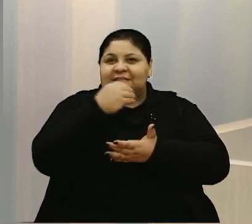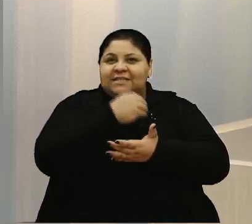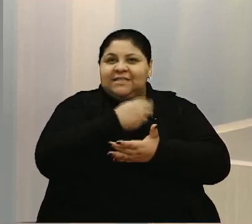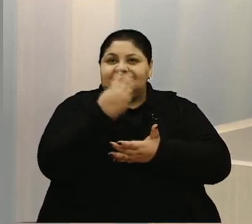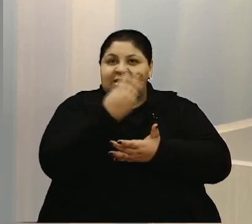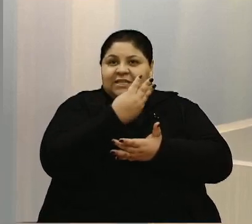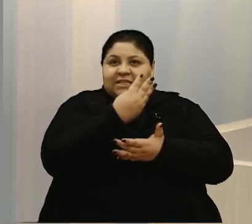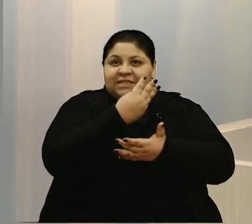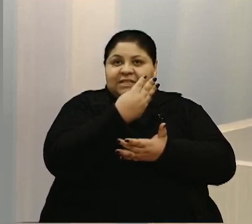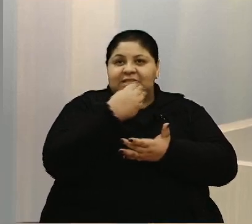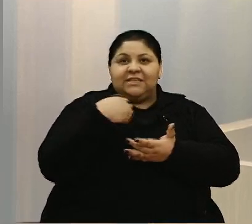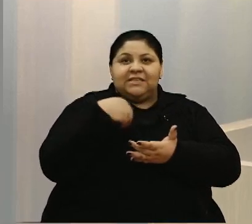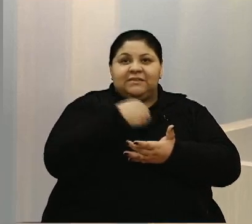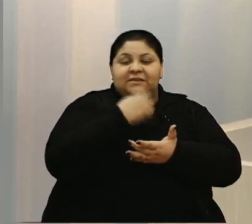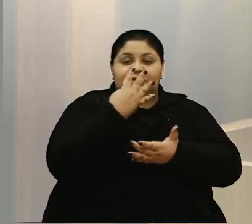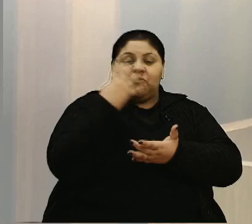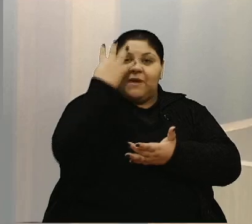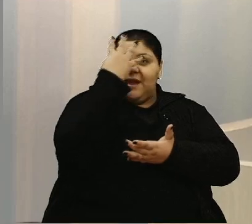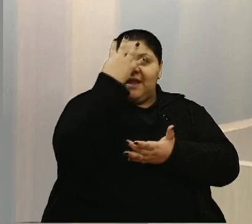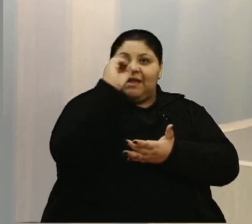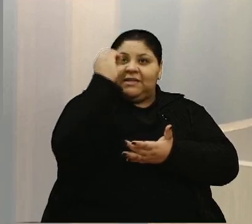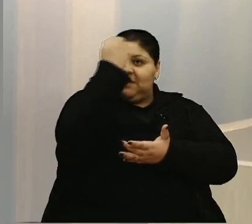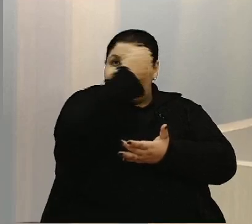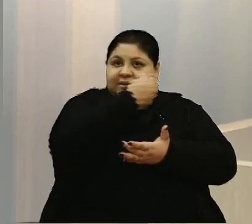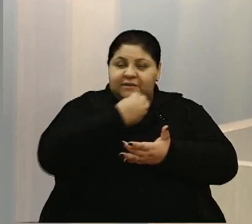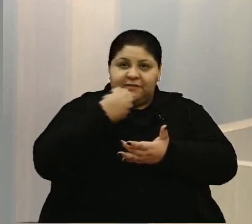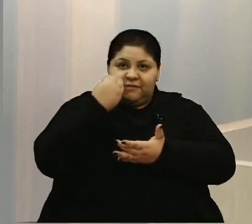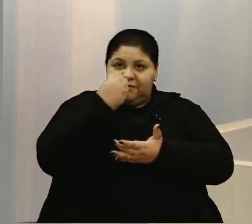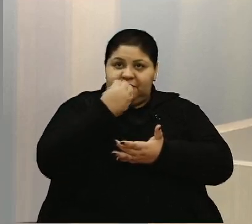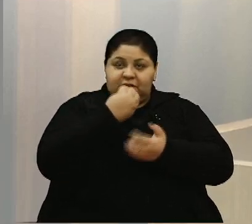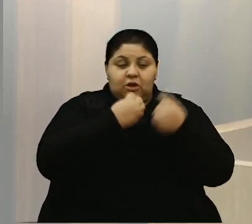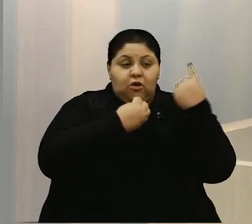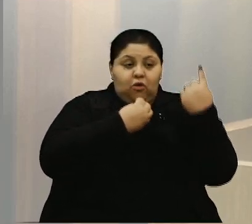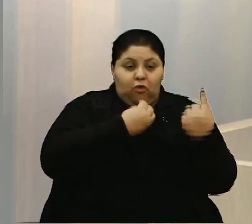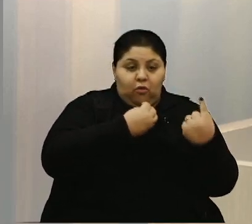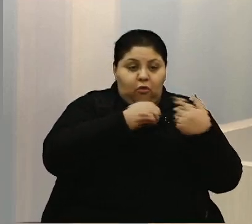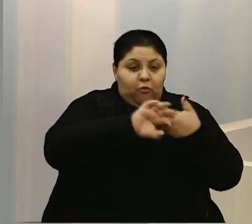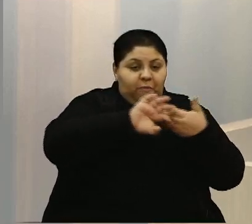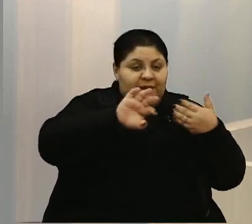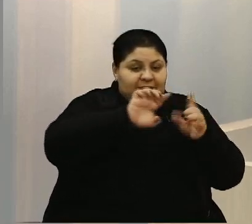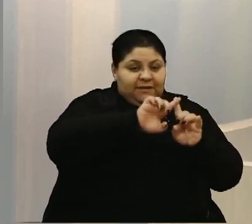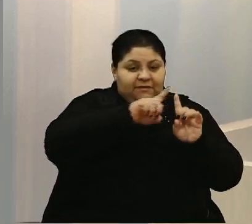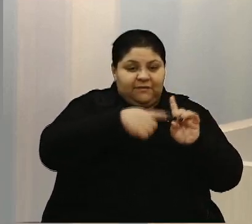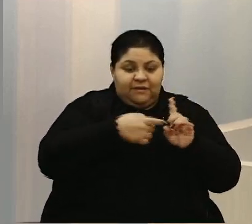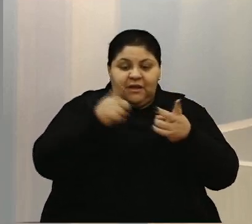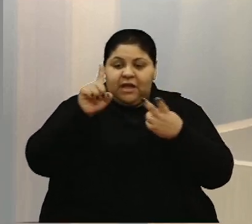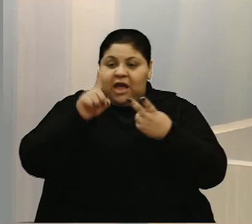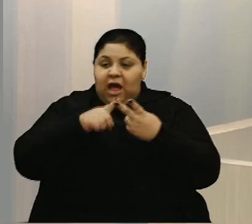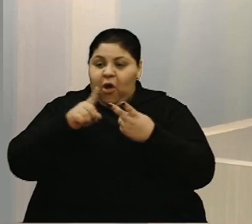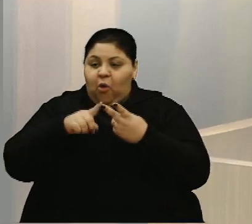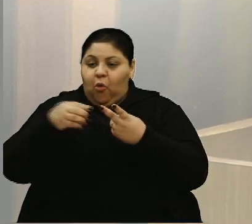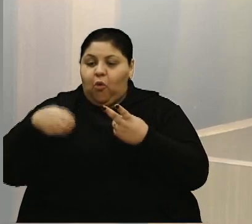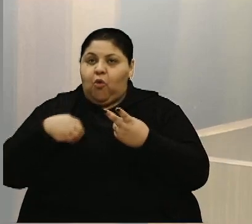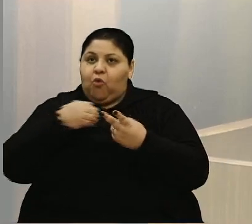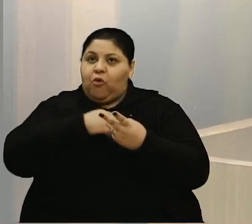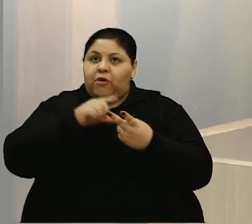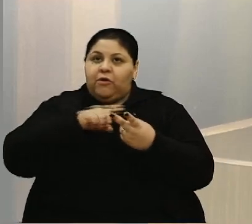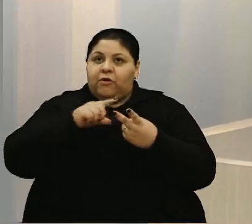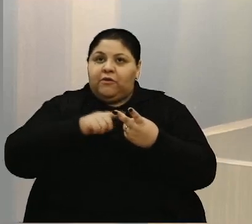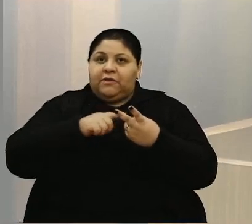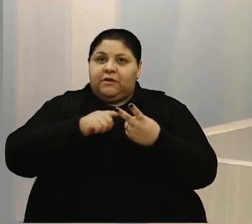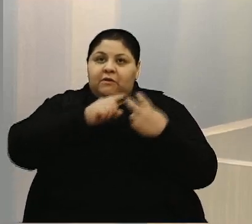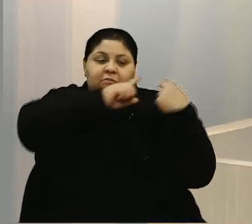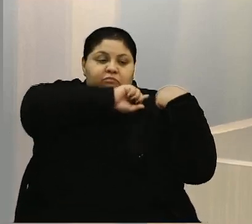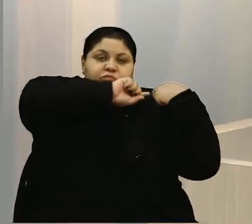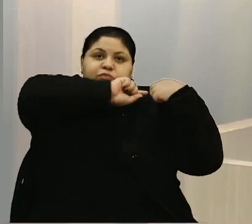3 médicos de 40 horas. Uma médica estava de licença maternidade, a outra médica teve uma fratura no ombro e ia